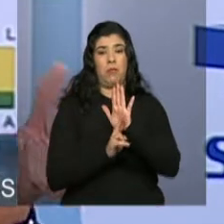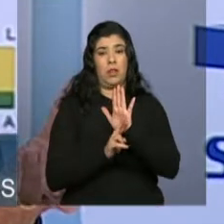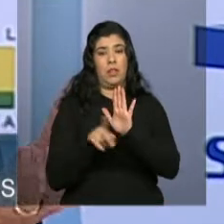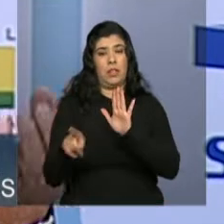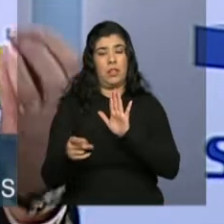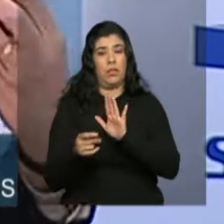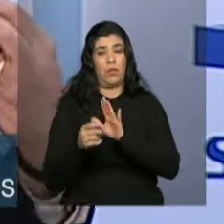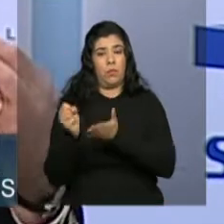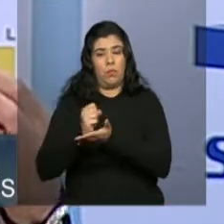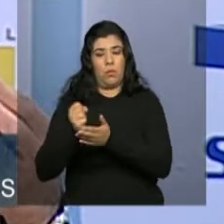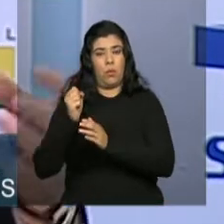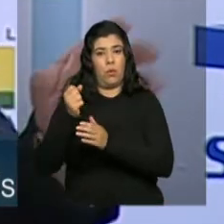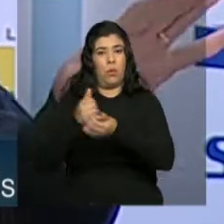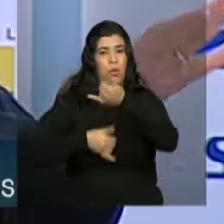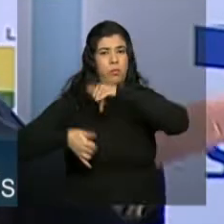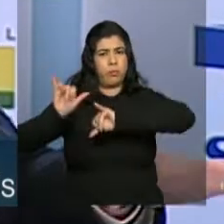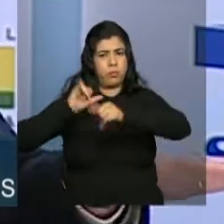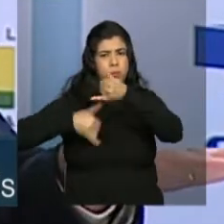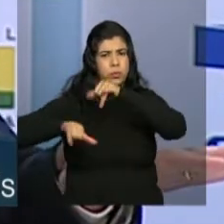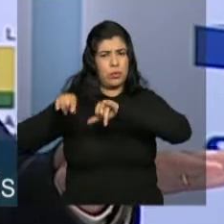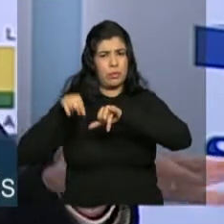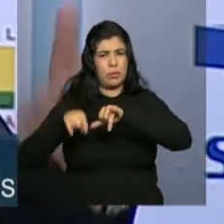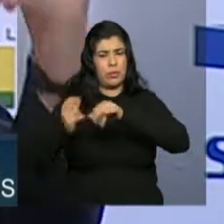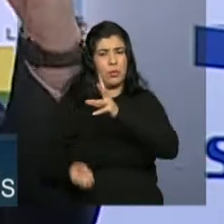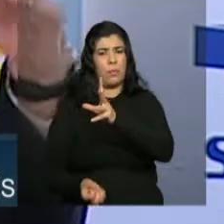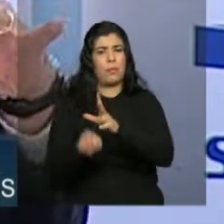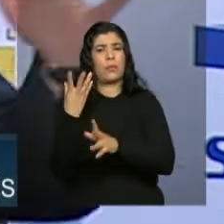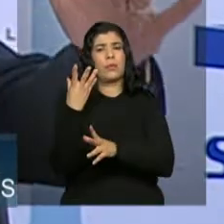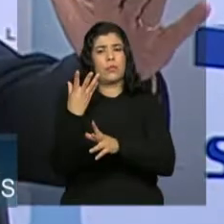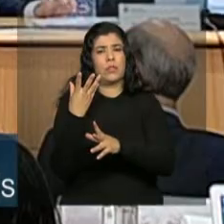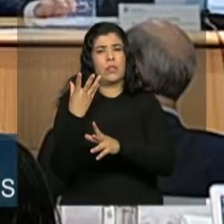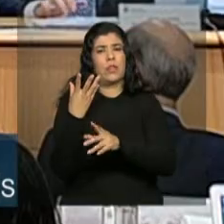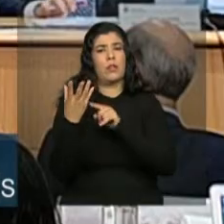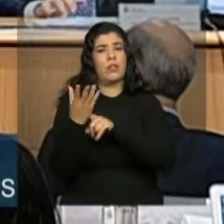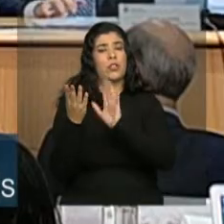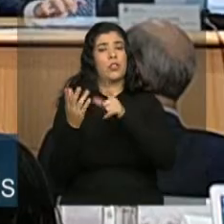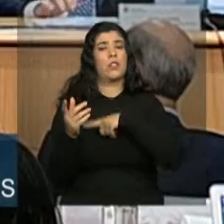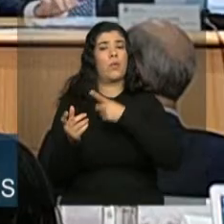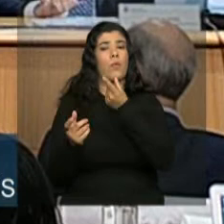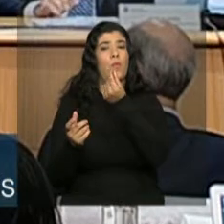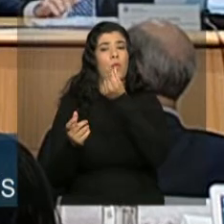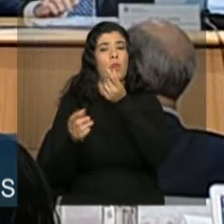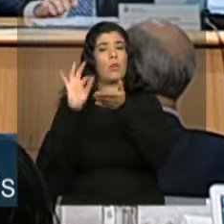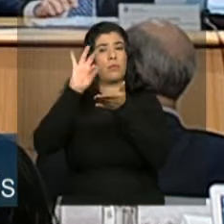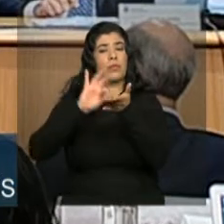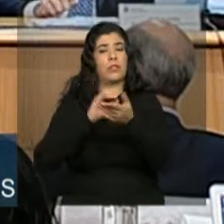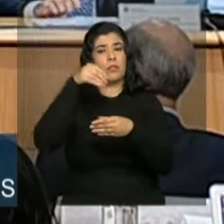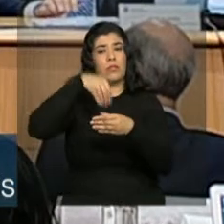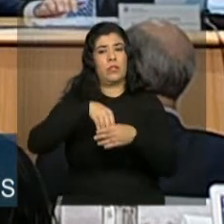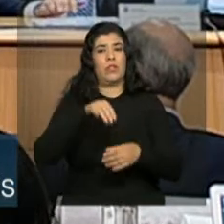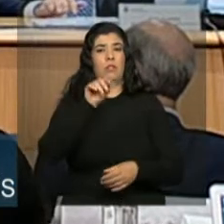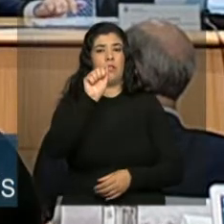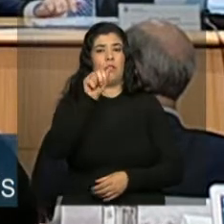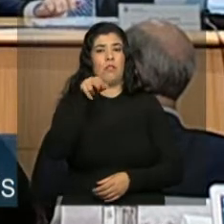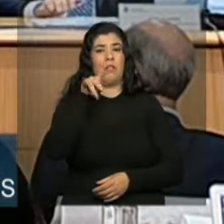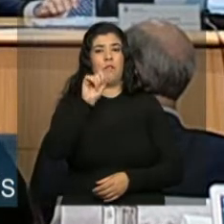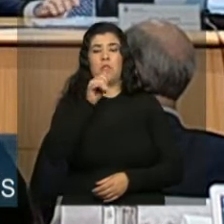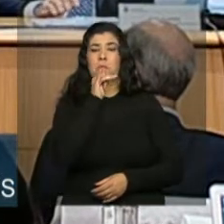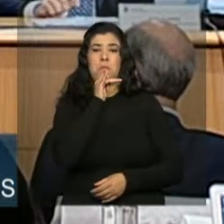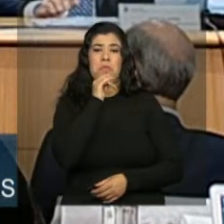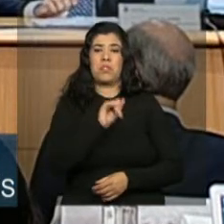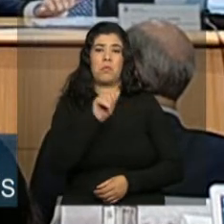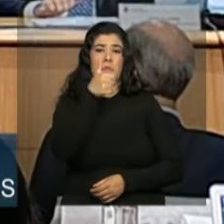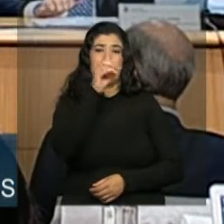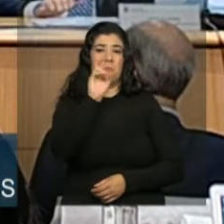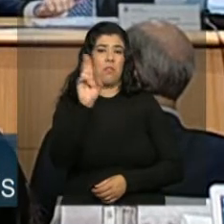inclusive cantinho a tecnologia F medicamento já tem registro na viva já tem um preço estabelecido 10 daí reais Sei lá cara